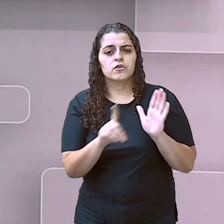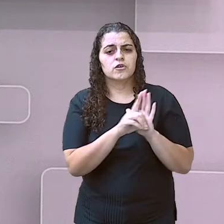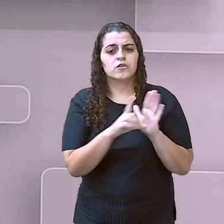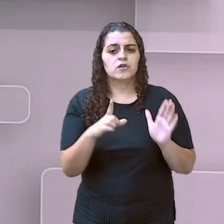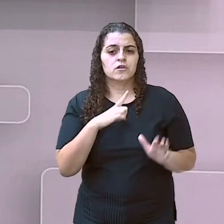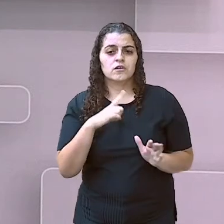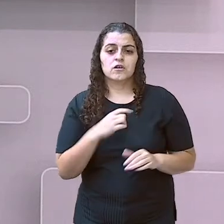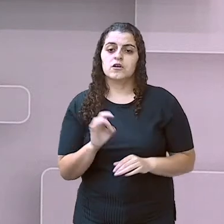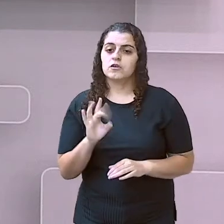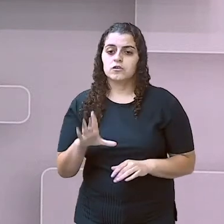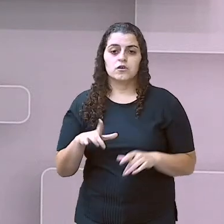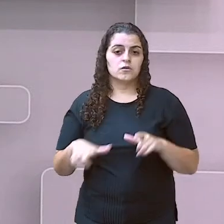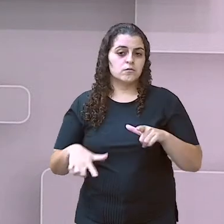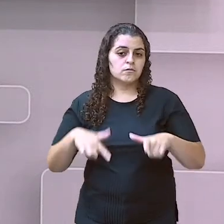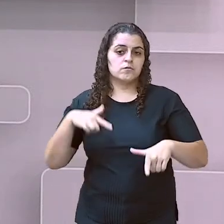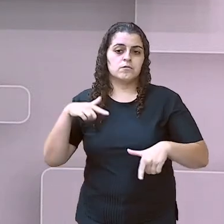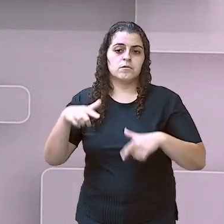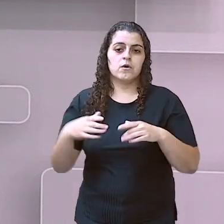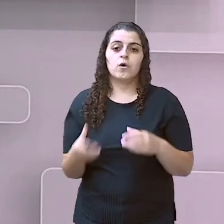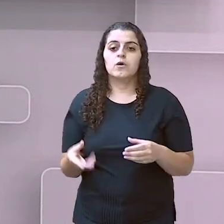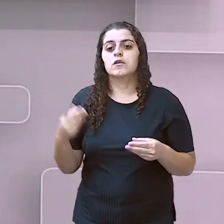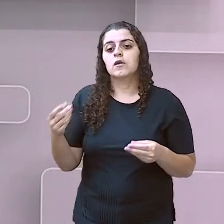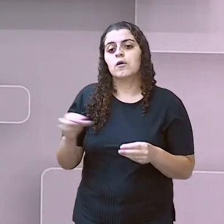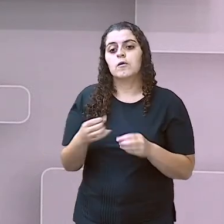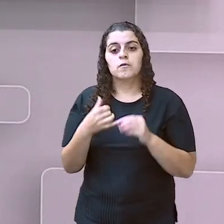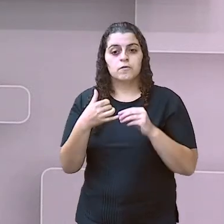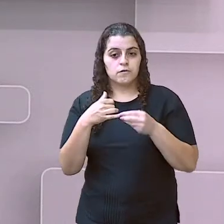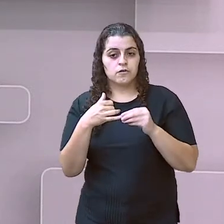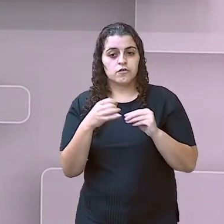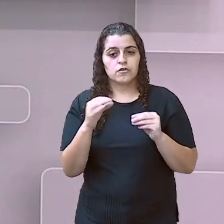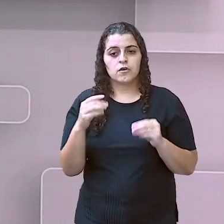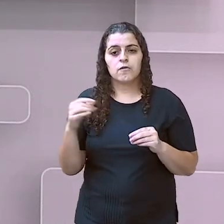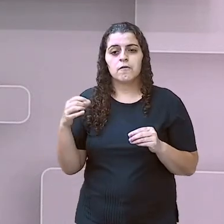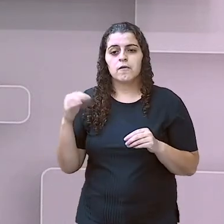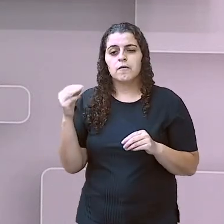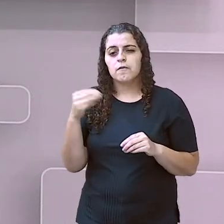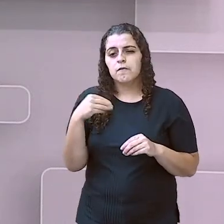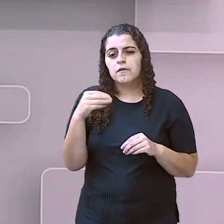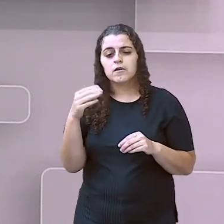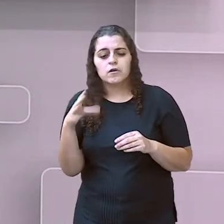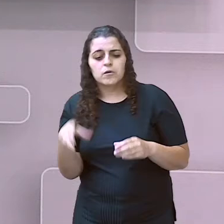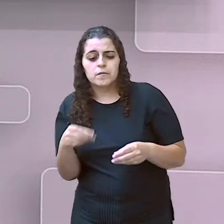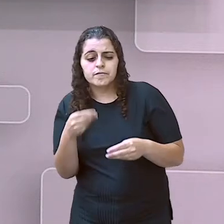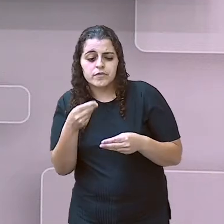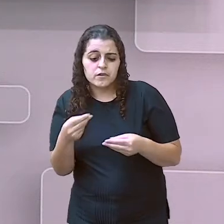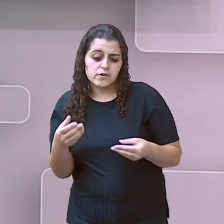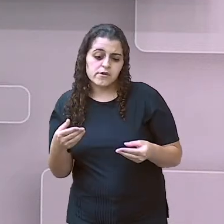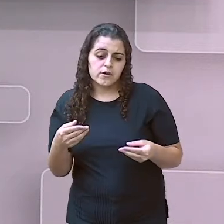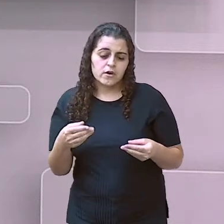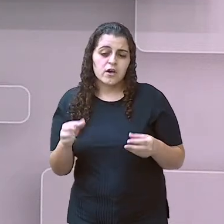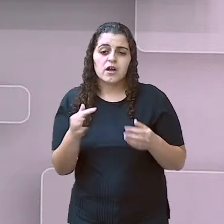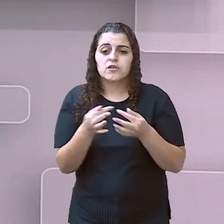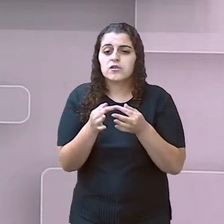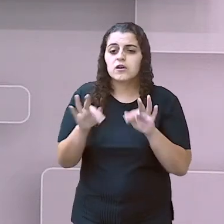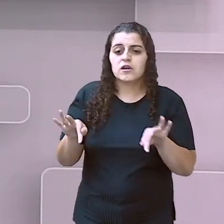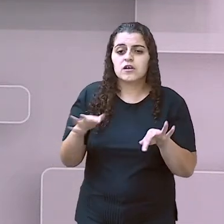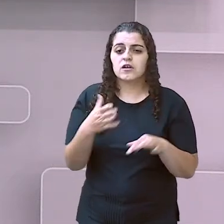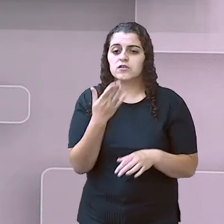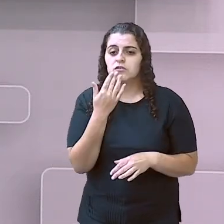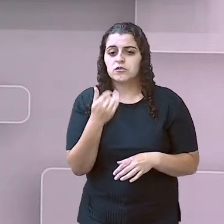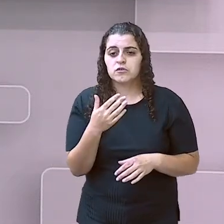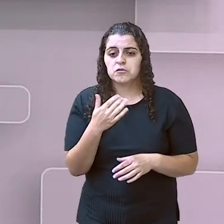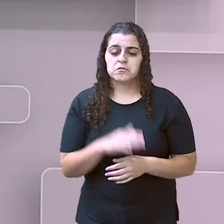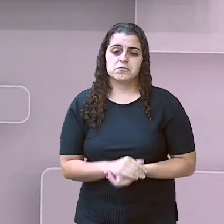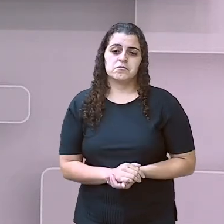eles tinham era de um caldo ralo de feijão, que era o que sobrava para eles. Eles não tinham direito da